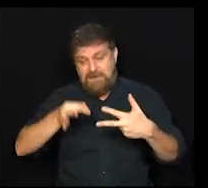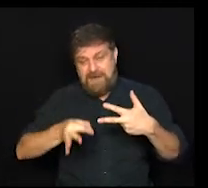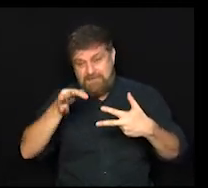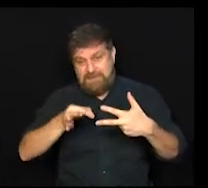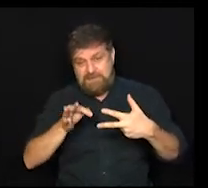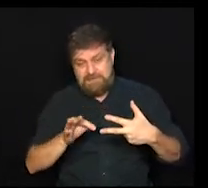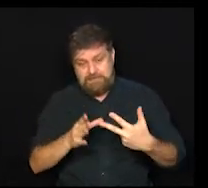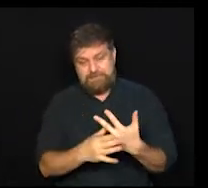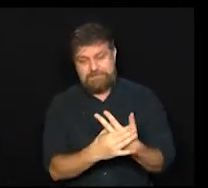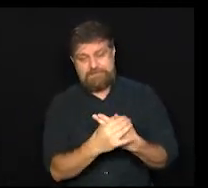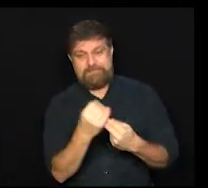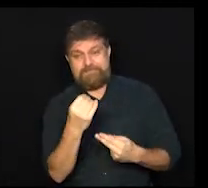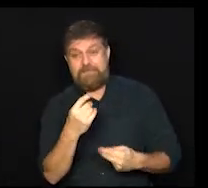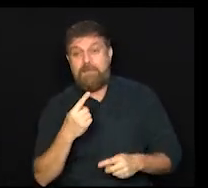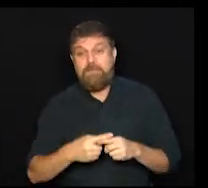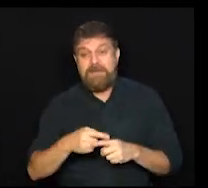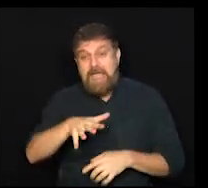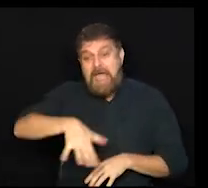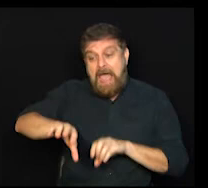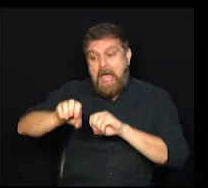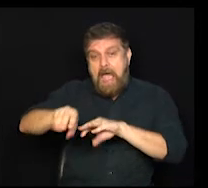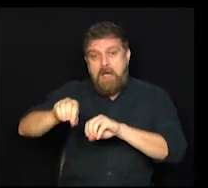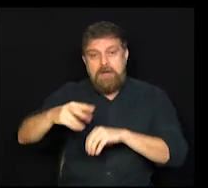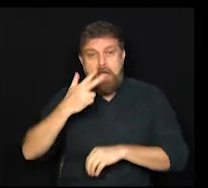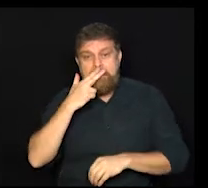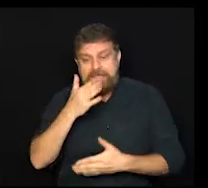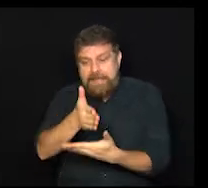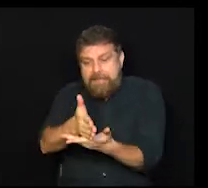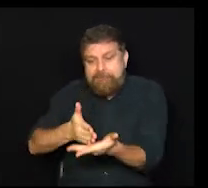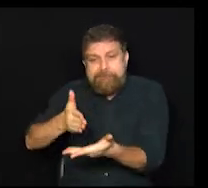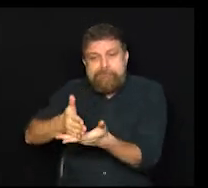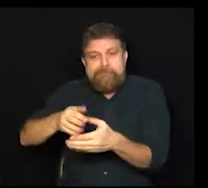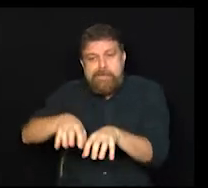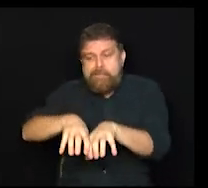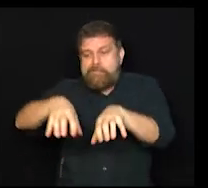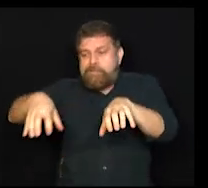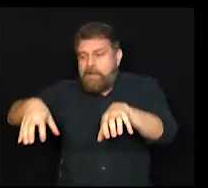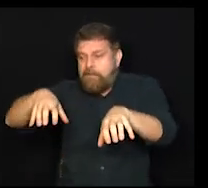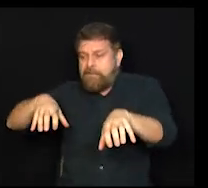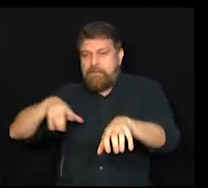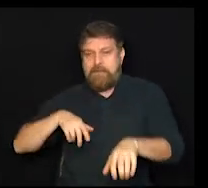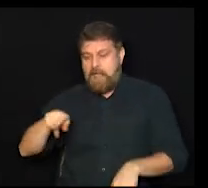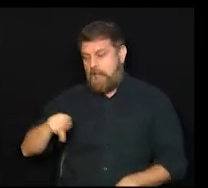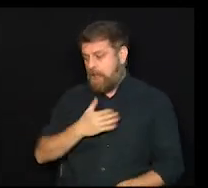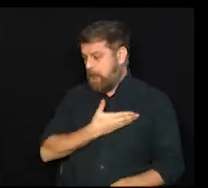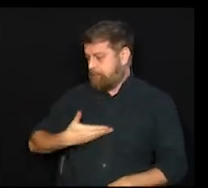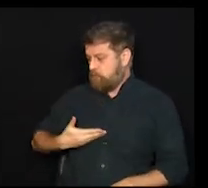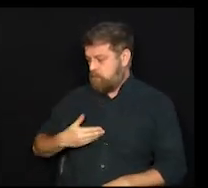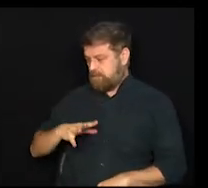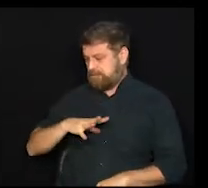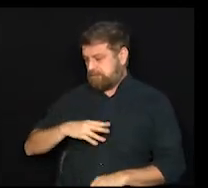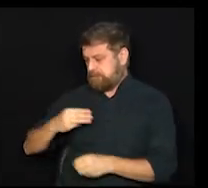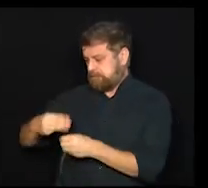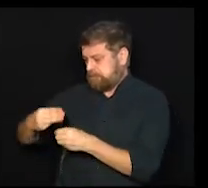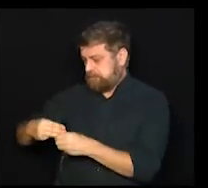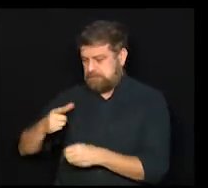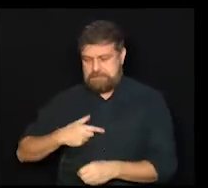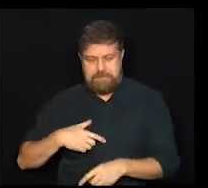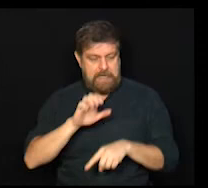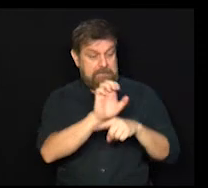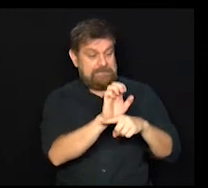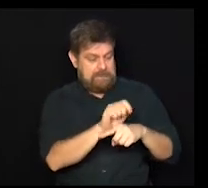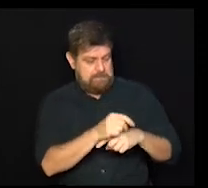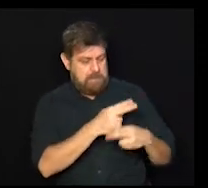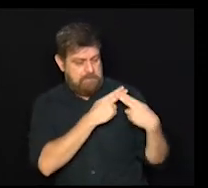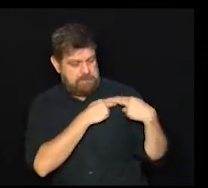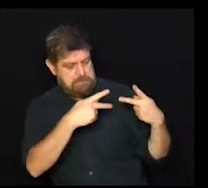é fatiado, né? Então você tem coisas que são só município, coisa que mistura município com estado,